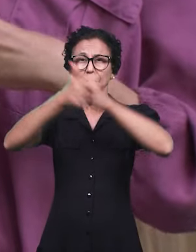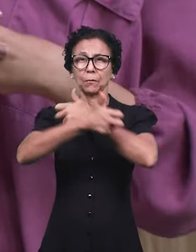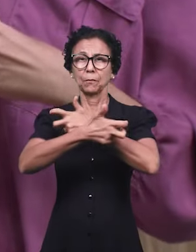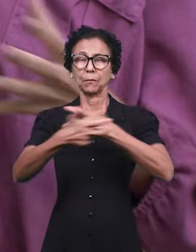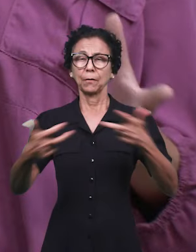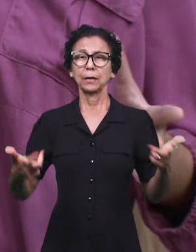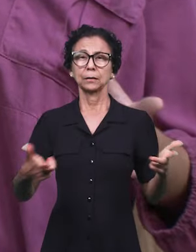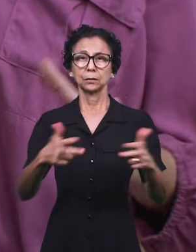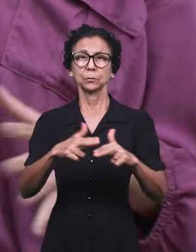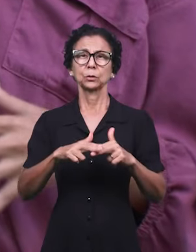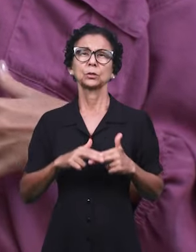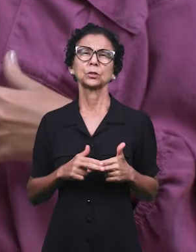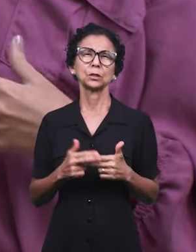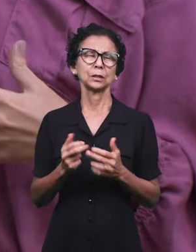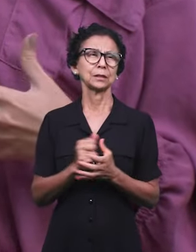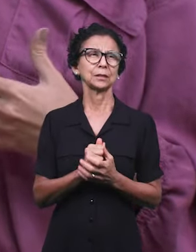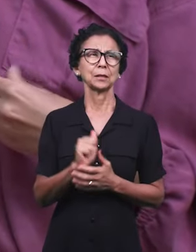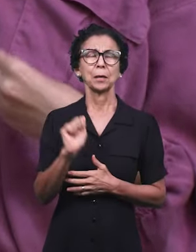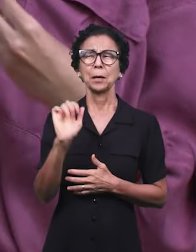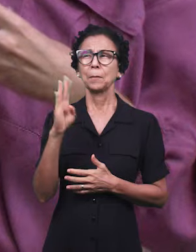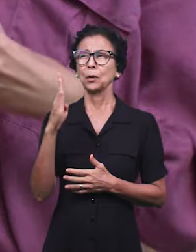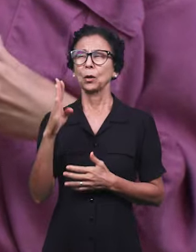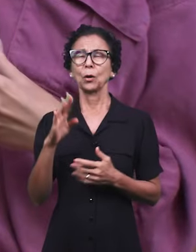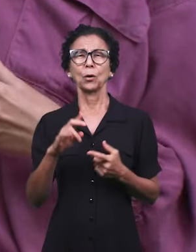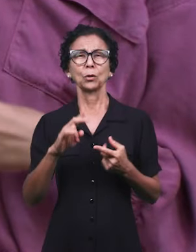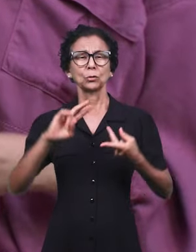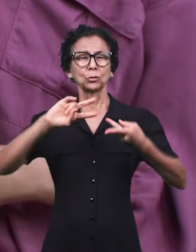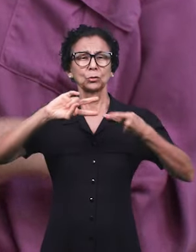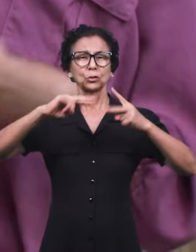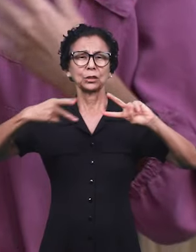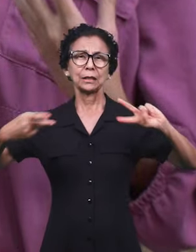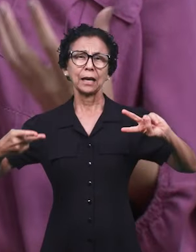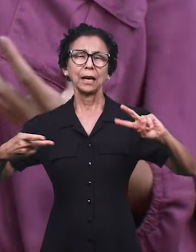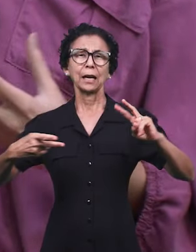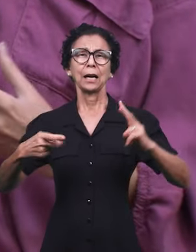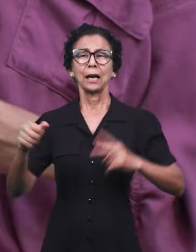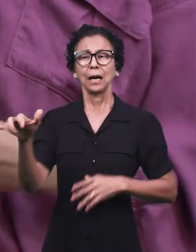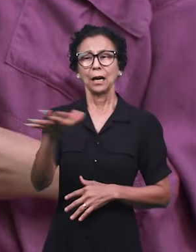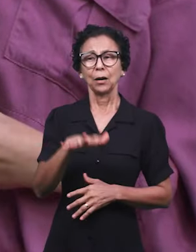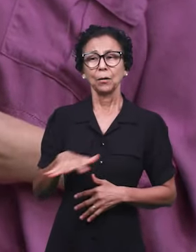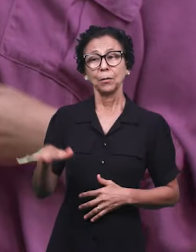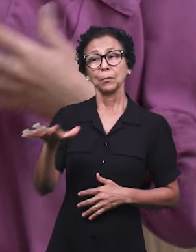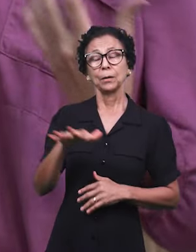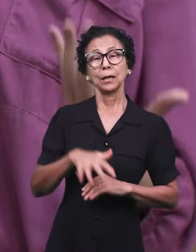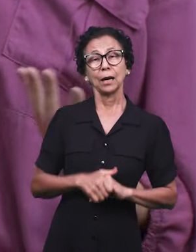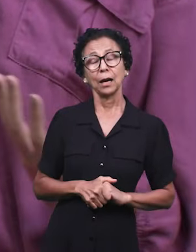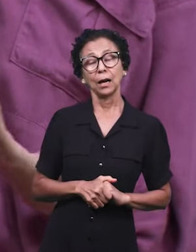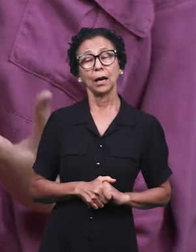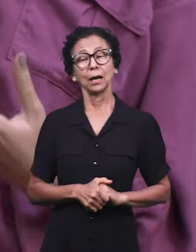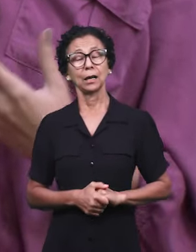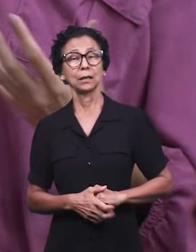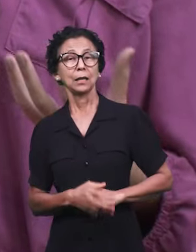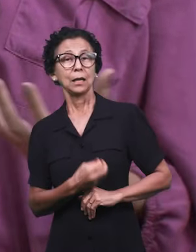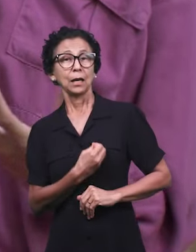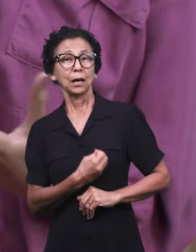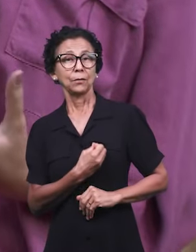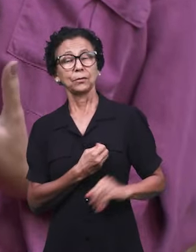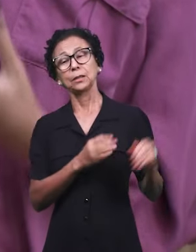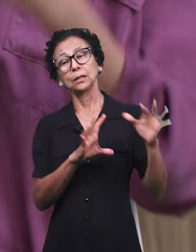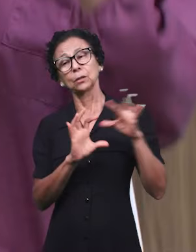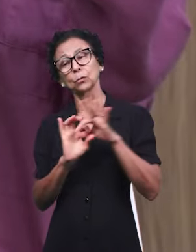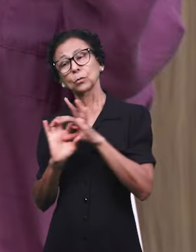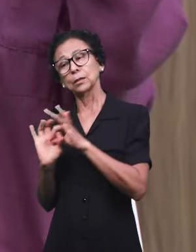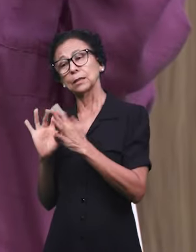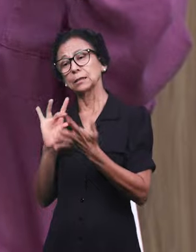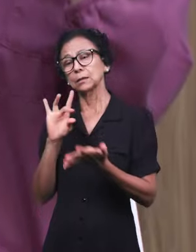causado por diversos fatores. Biológicos, né, genéticos, ambientais, o contexto de vida, o contexto que